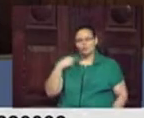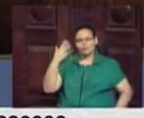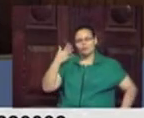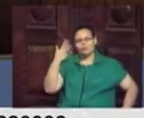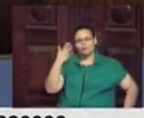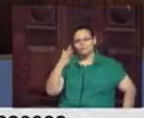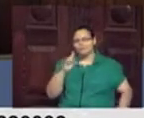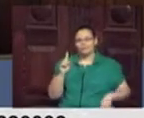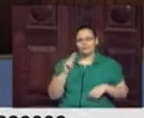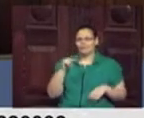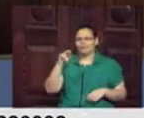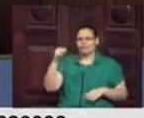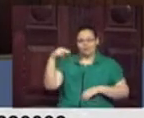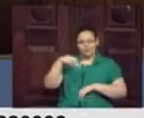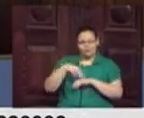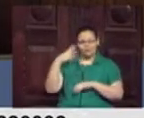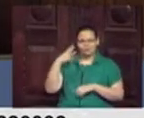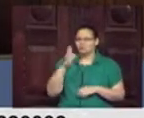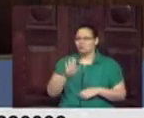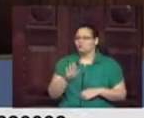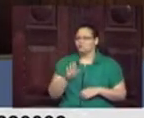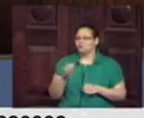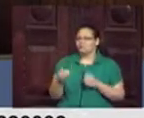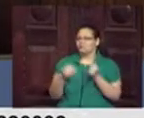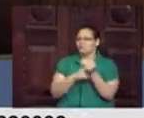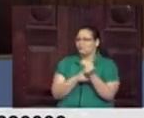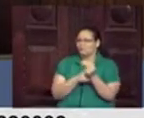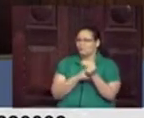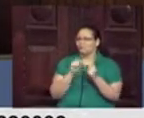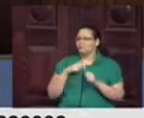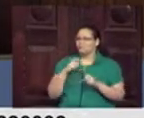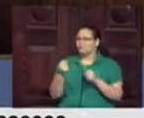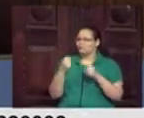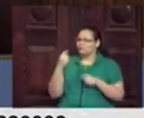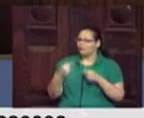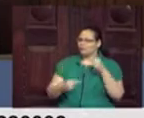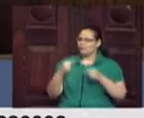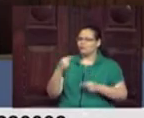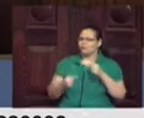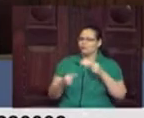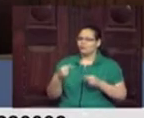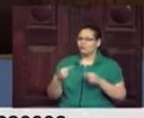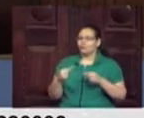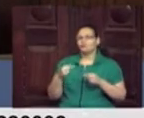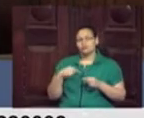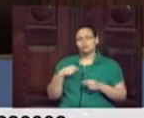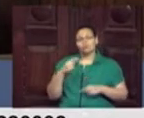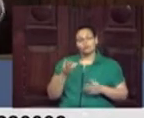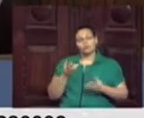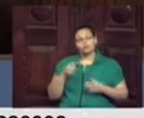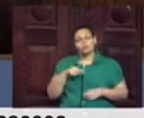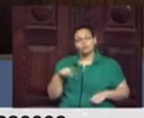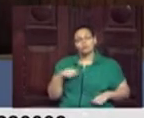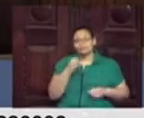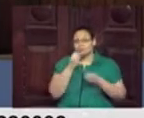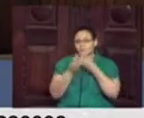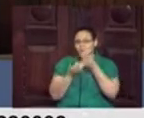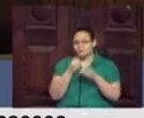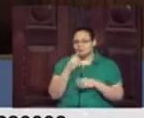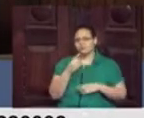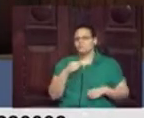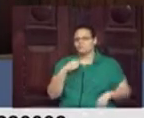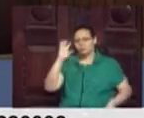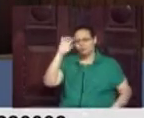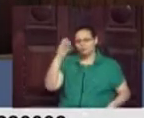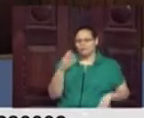caixa preta nunca foi aberta por ninguém, porque não tem poder político para isso. É isso que ele está denunciando aqui. Não adianta dizer que vai